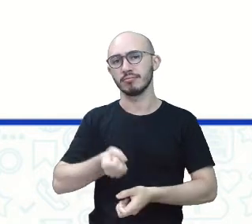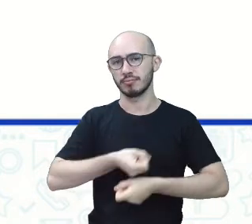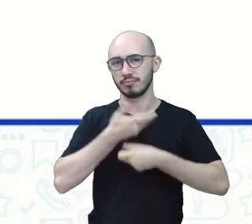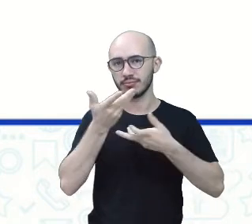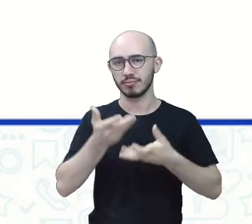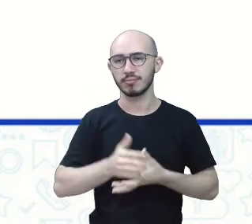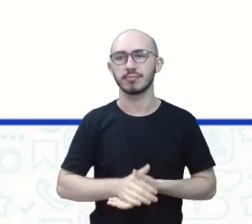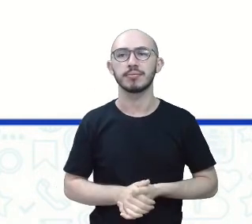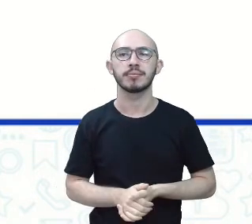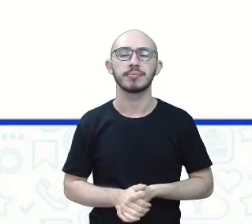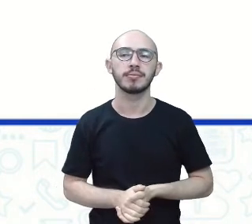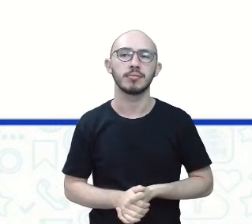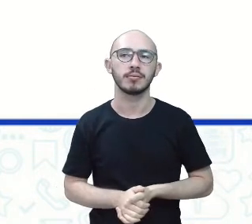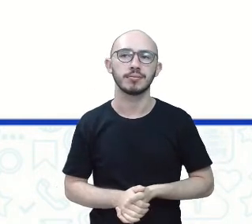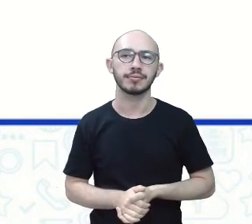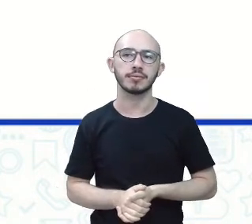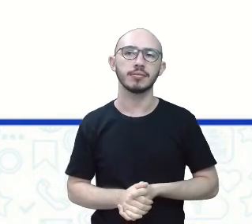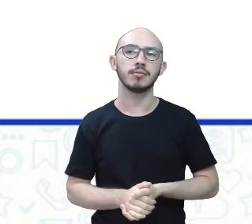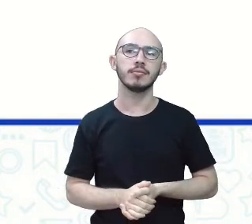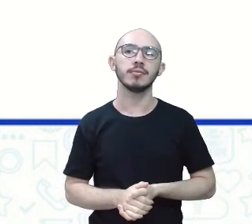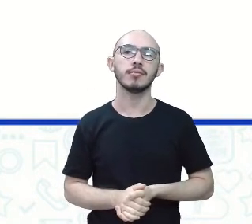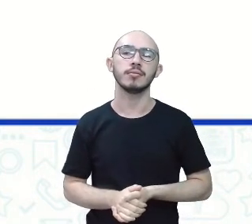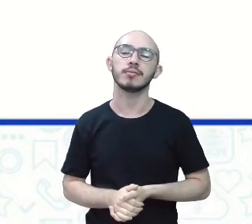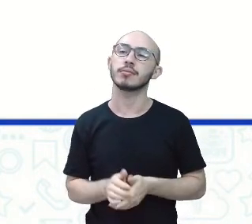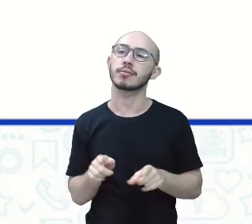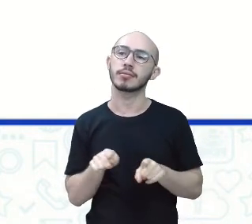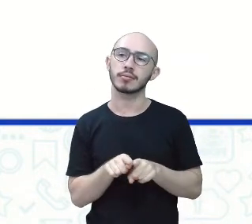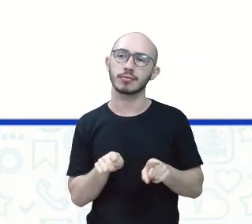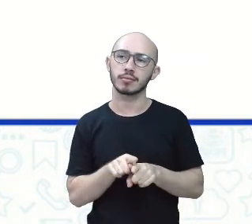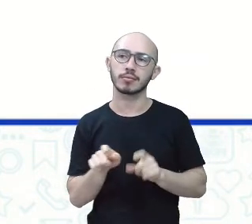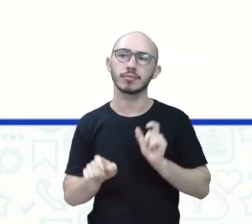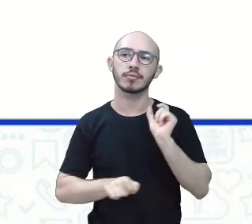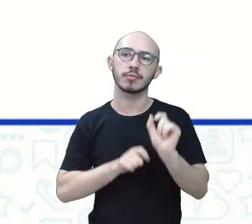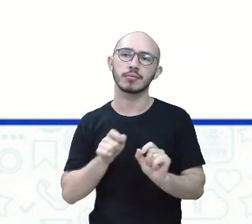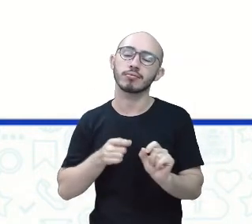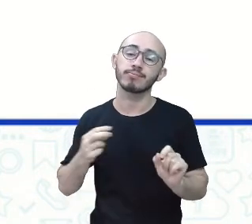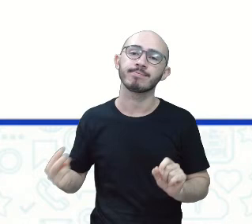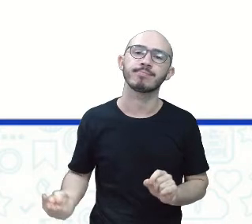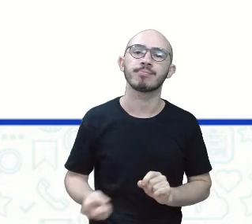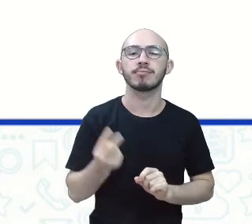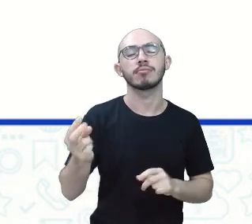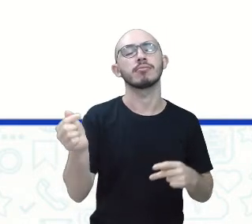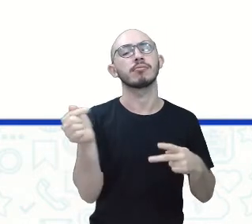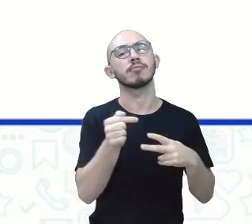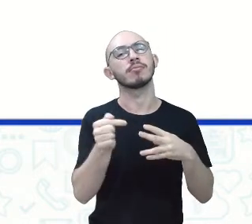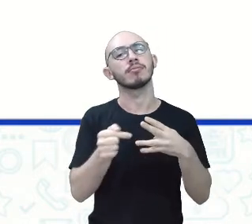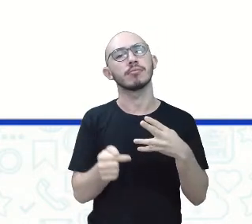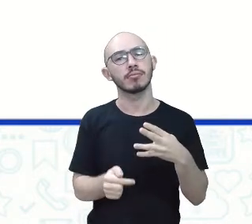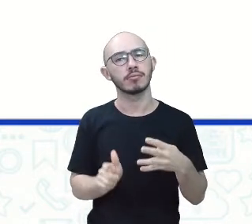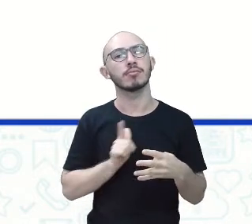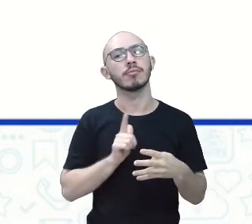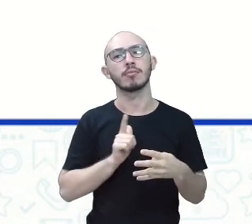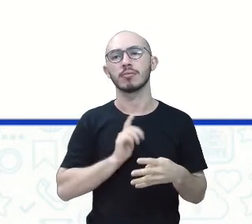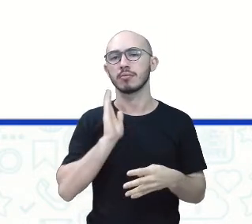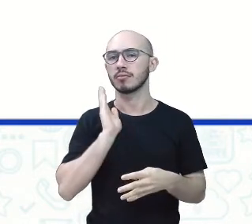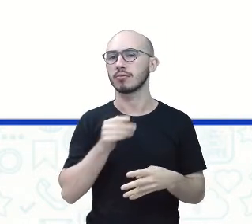poeta. Em segundo lugar, pelos valores que ela tem por si só,